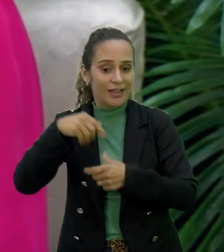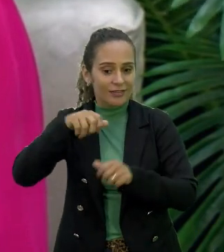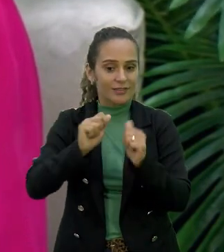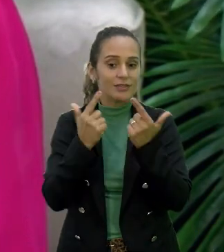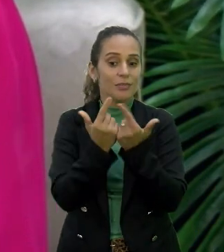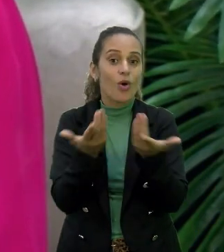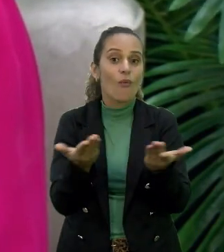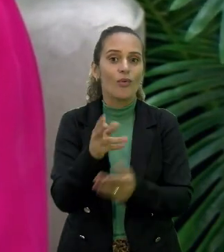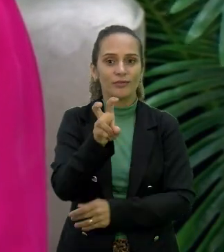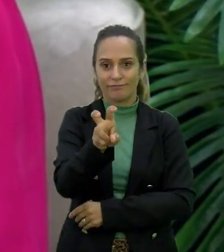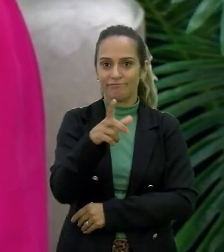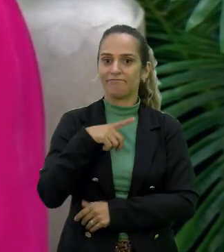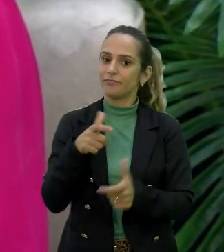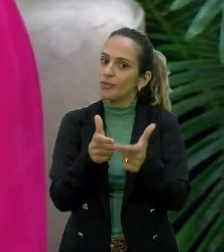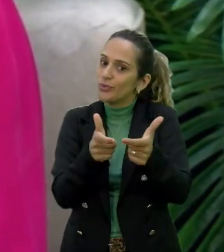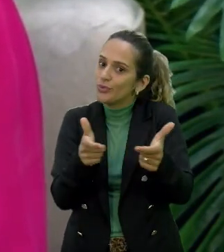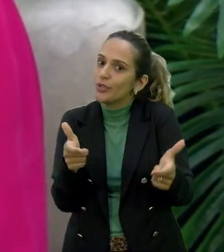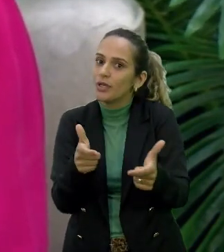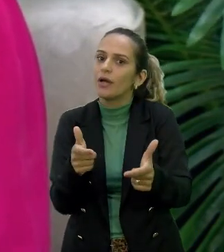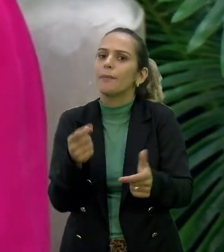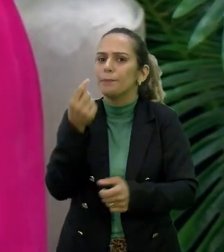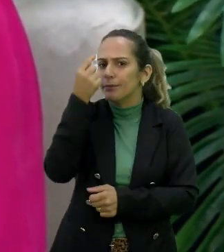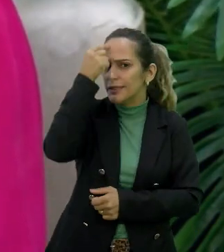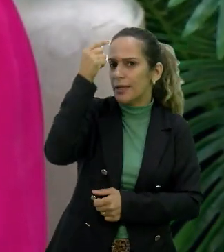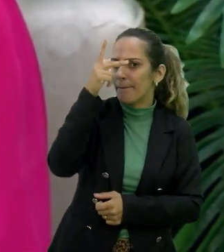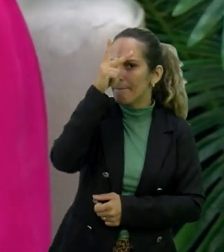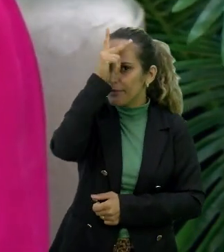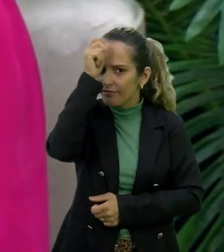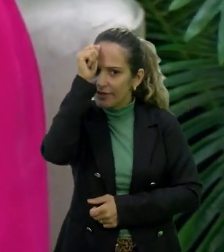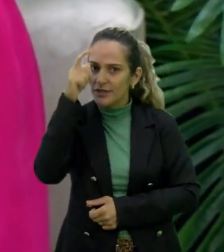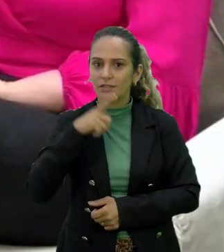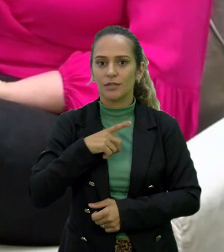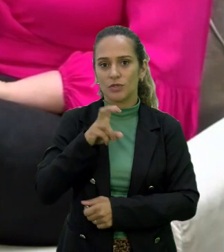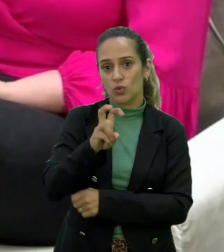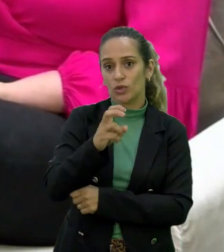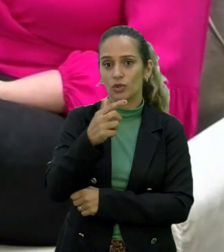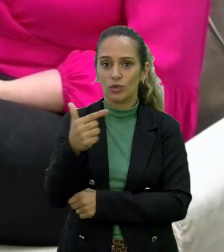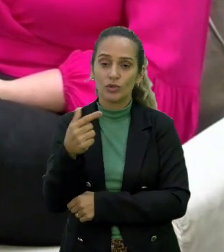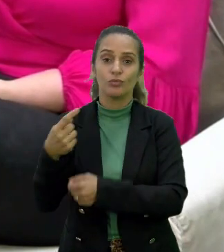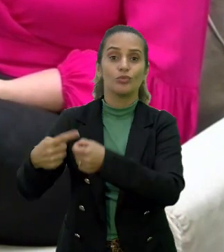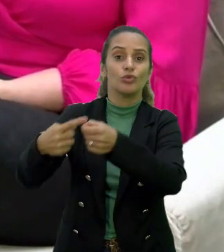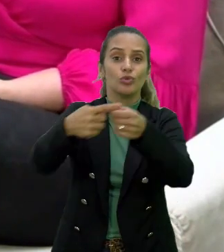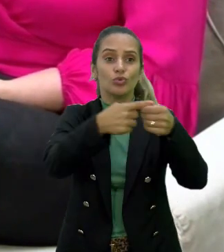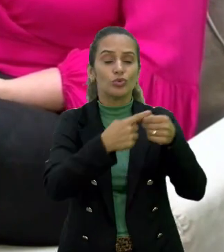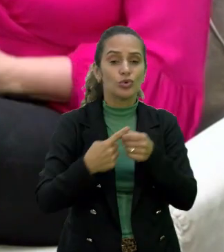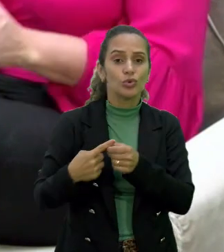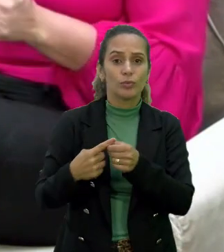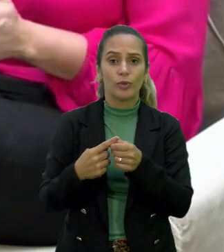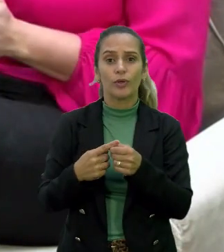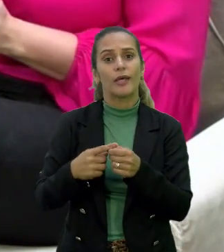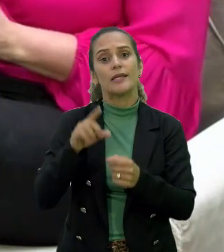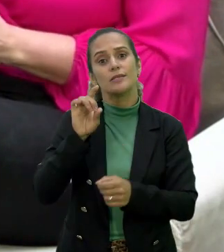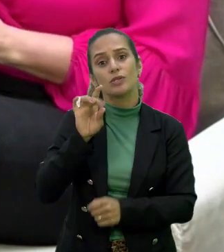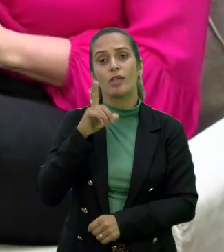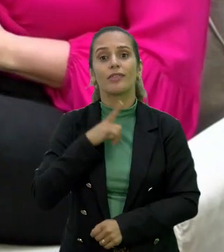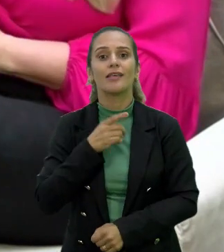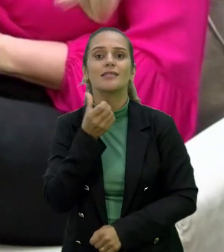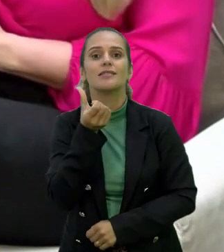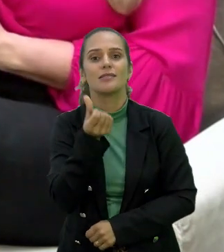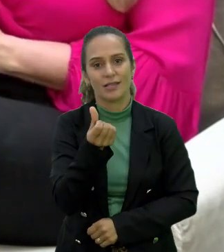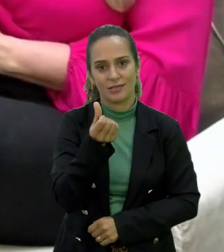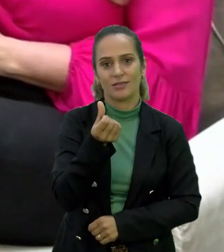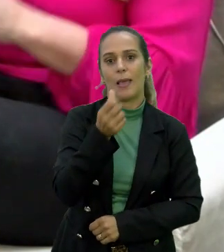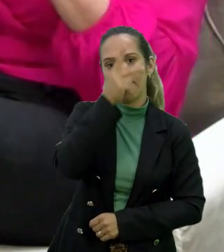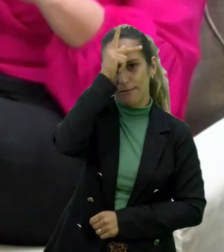hoje temos cinco Mas vamos pensar a prefeita nós temos 52 municípios Salvo engano são seis mulheres